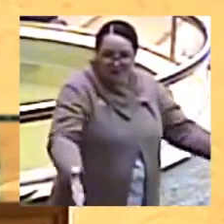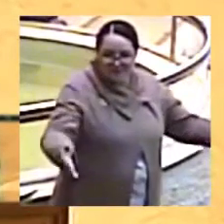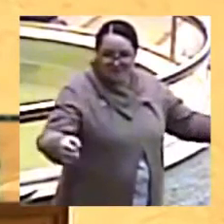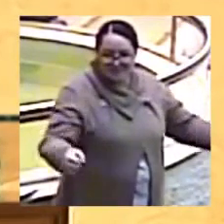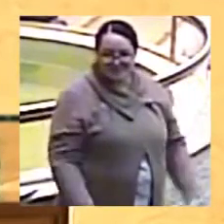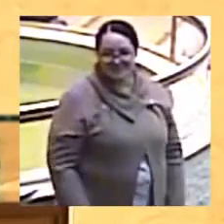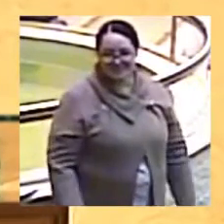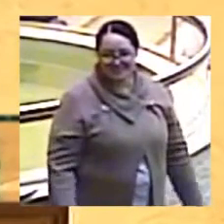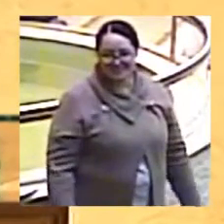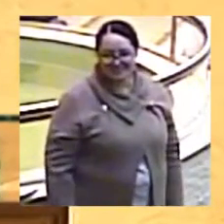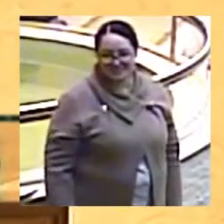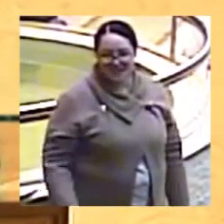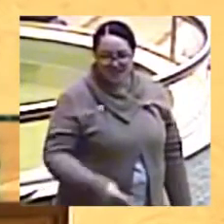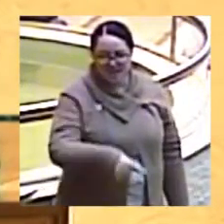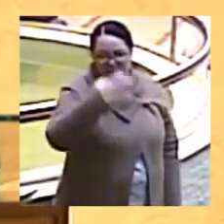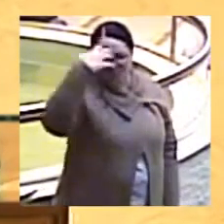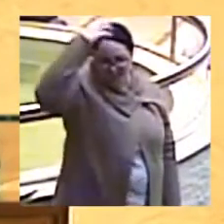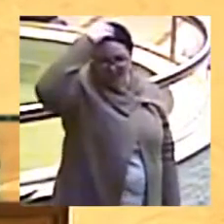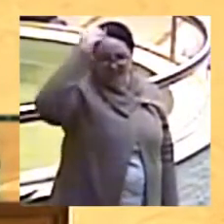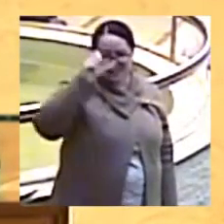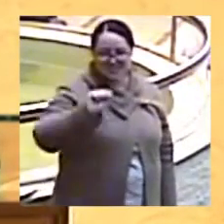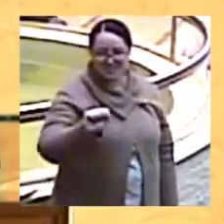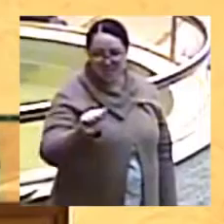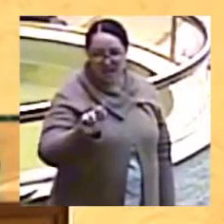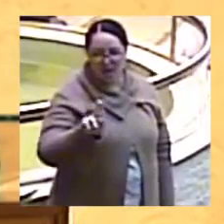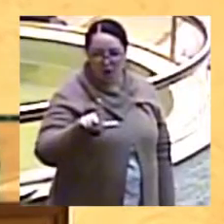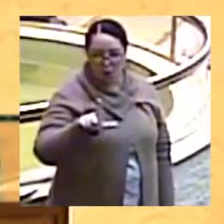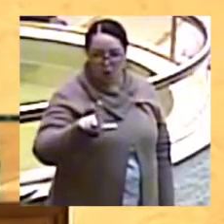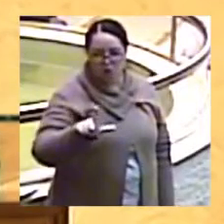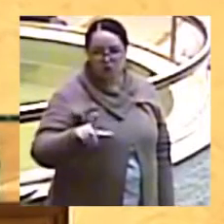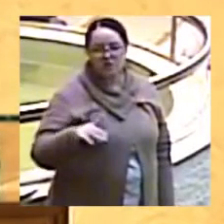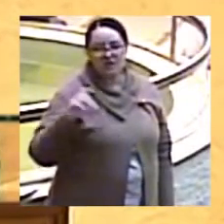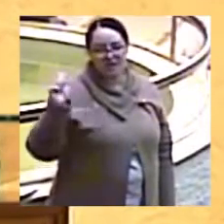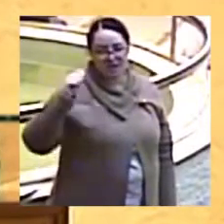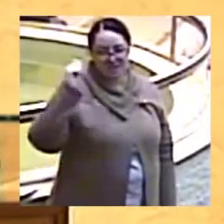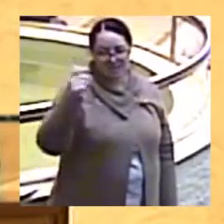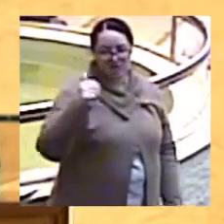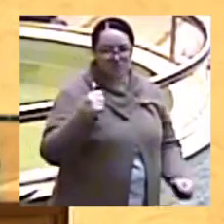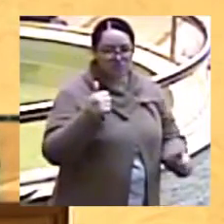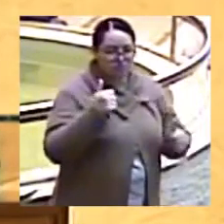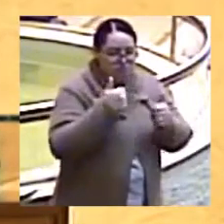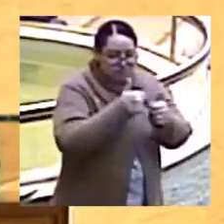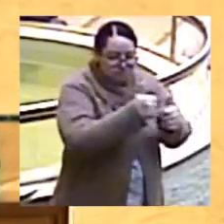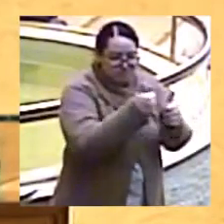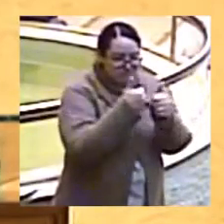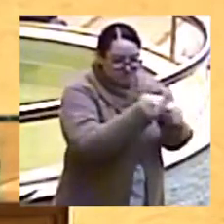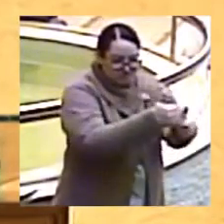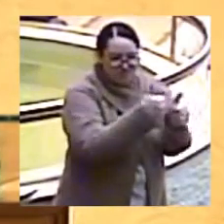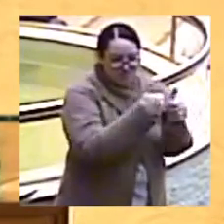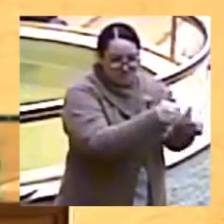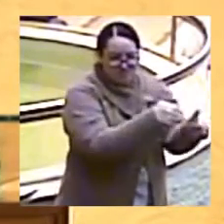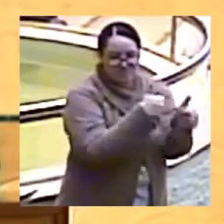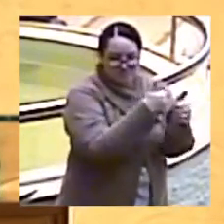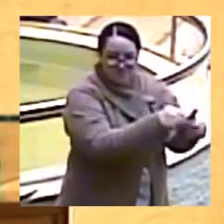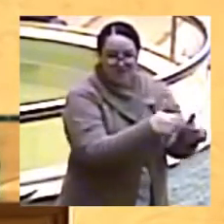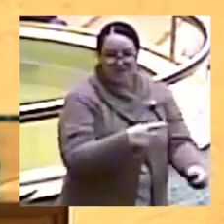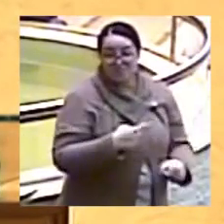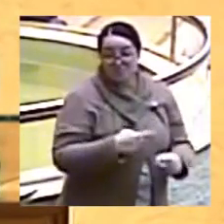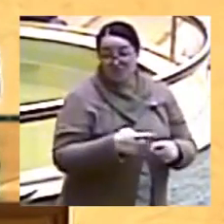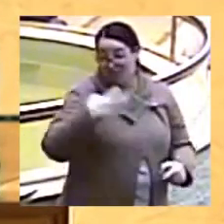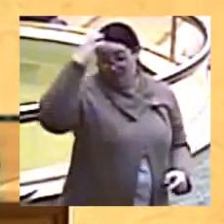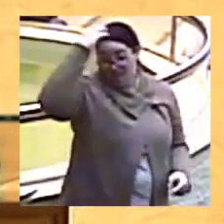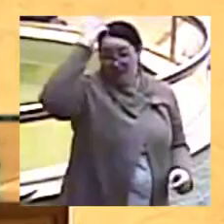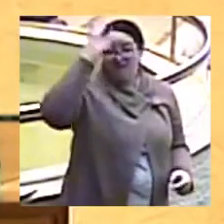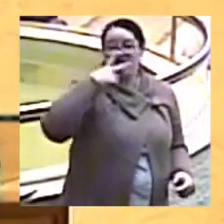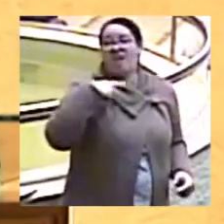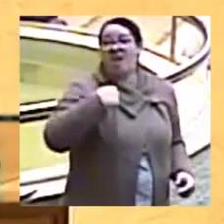Saul era o rei. E Davi estava sendo perseguido por Saul, que estava acima da lei. Completamente